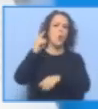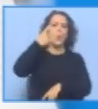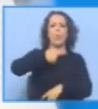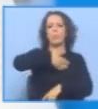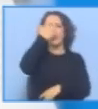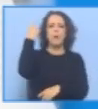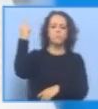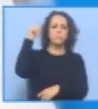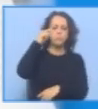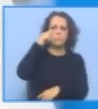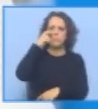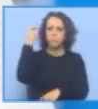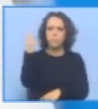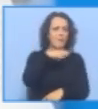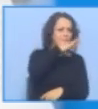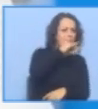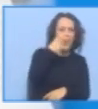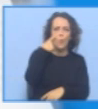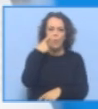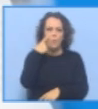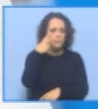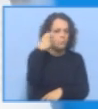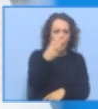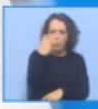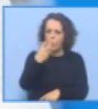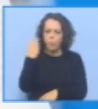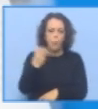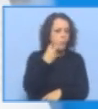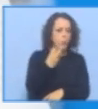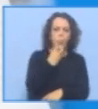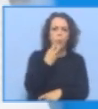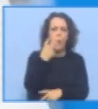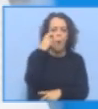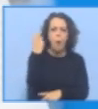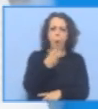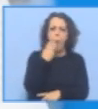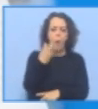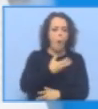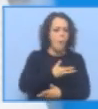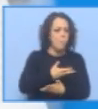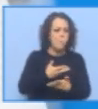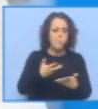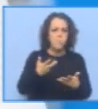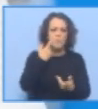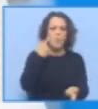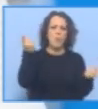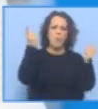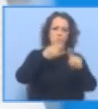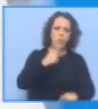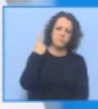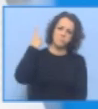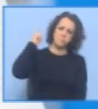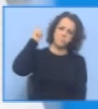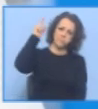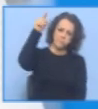a procurá-lo, entre os parentes e conhecidos. Não o encontrando, voltaram a Jerusalém à sua